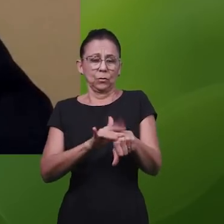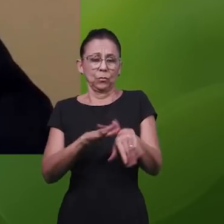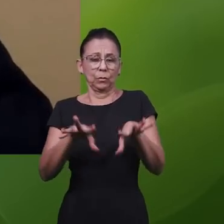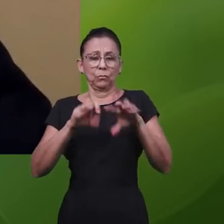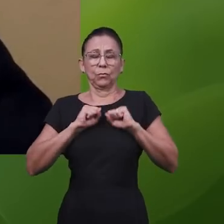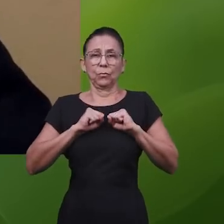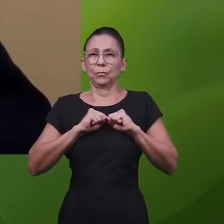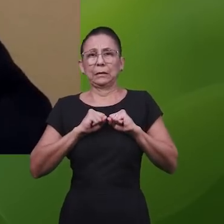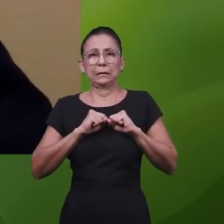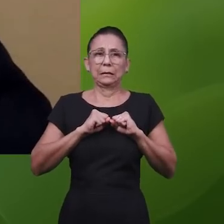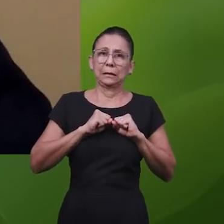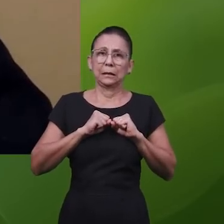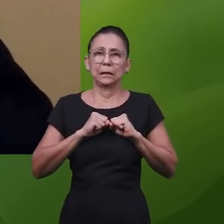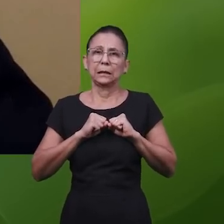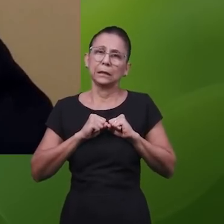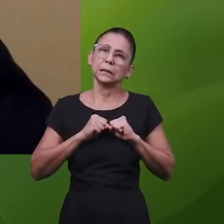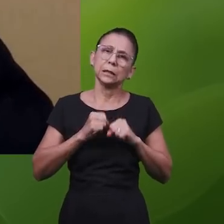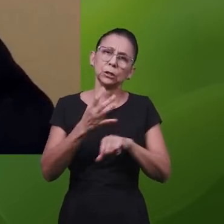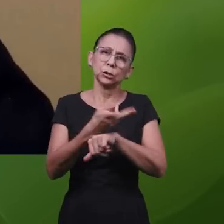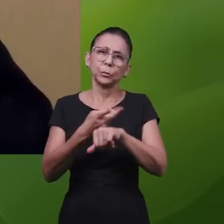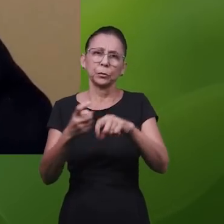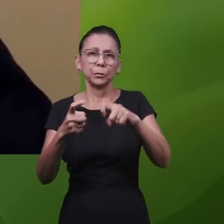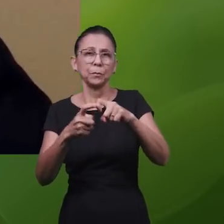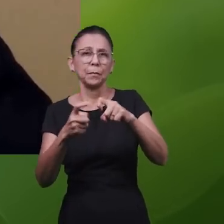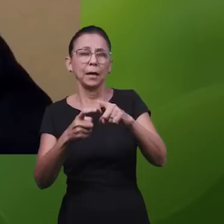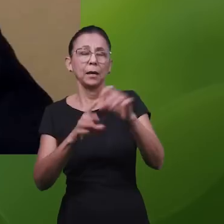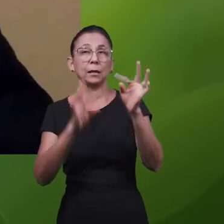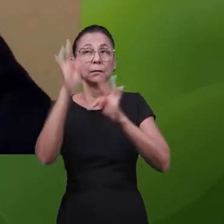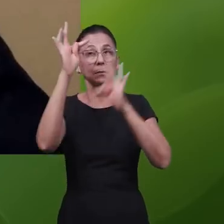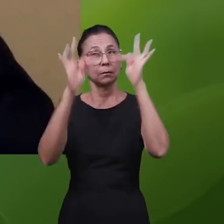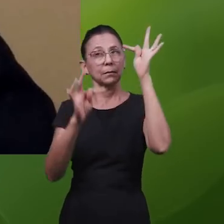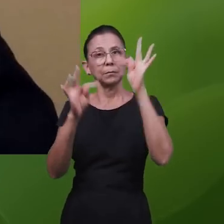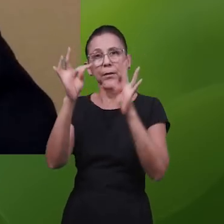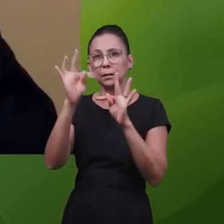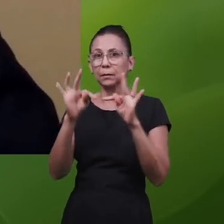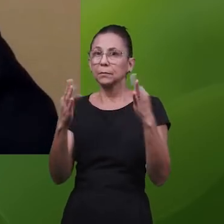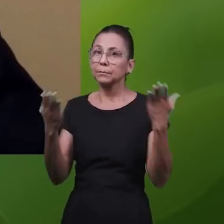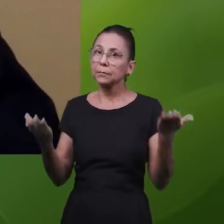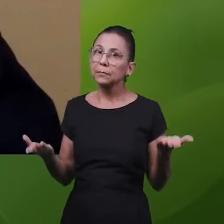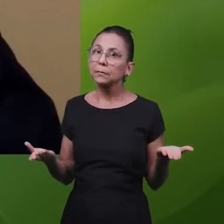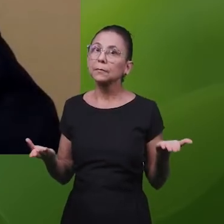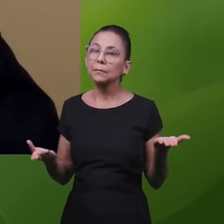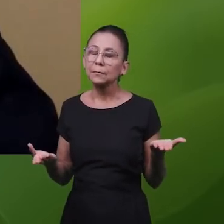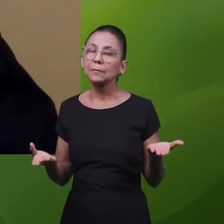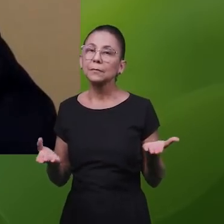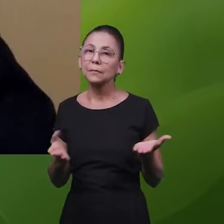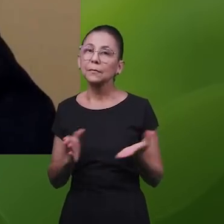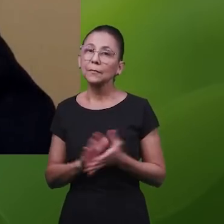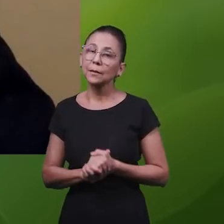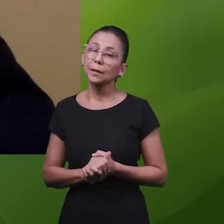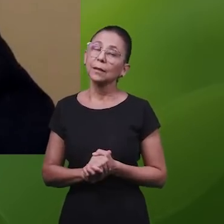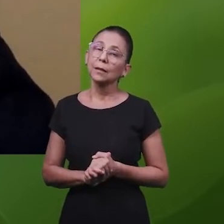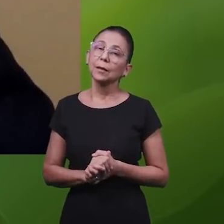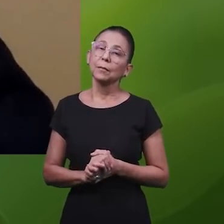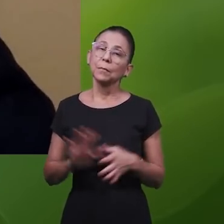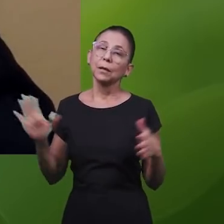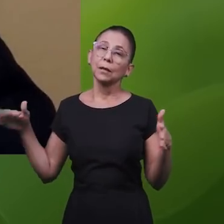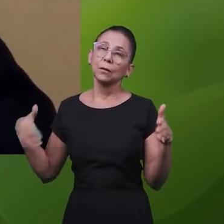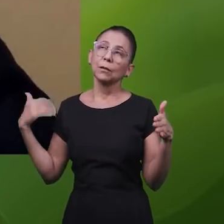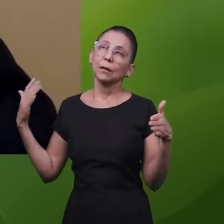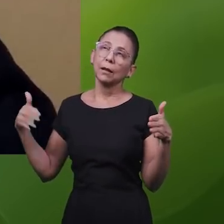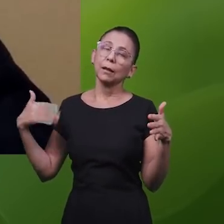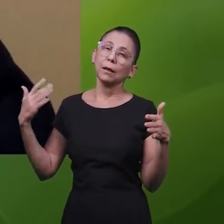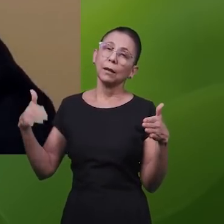uma maneira ou outra se cuidar, mas enfim, o tempo, a idade vai chegando,